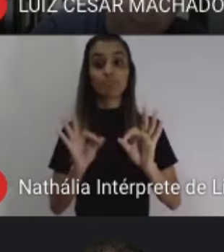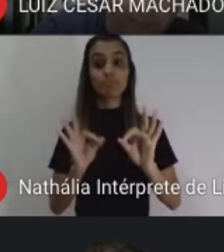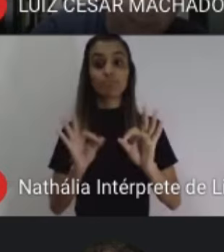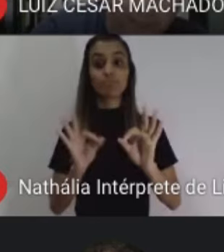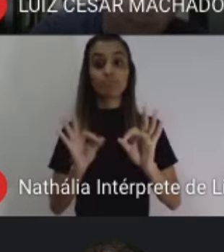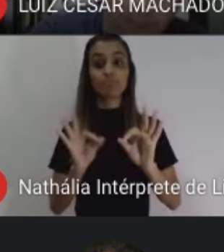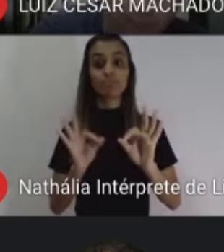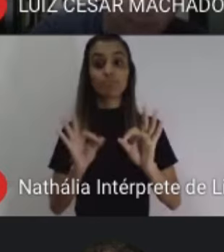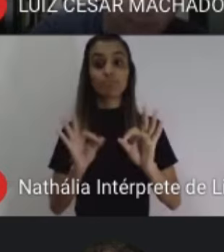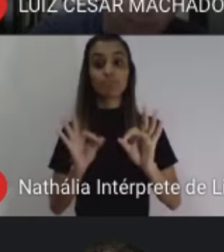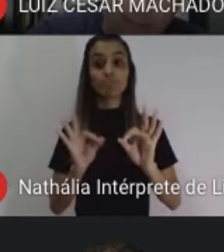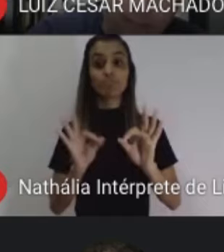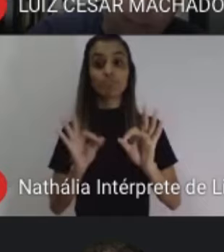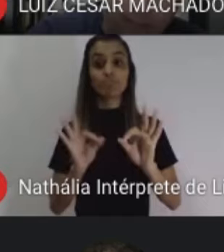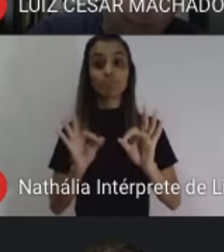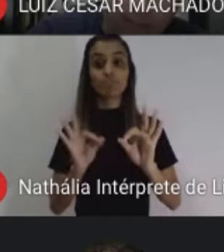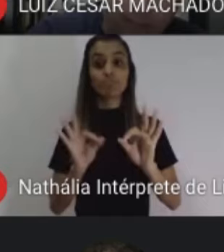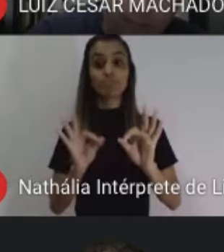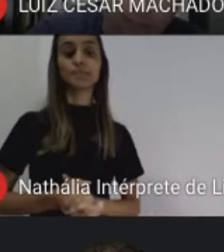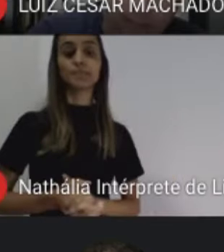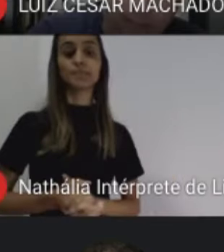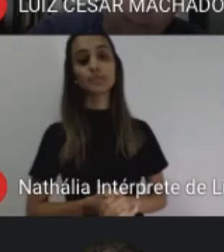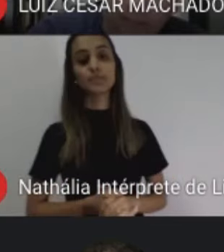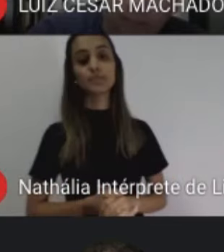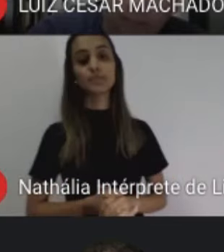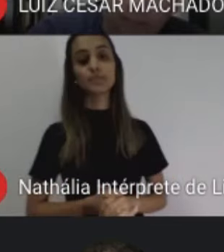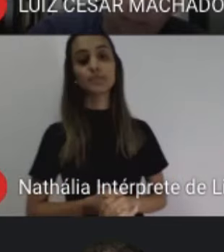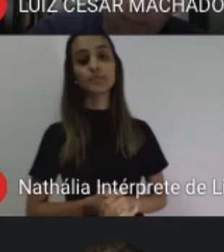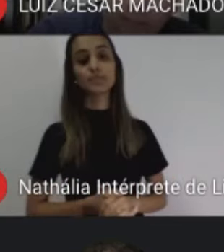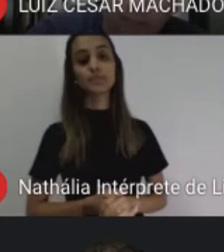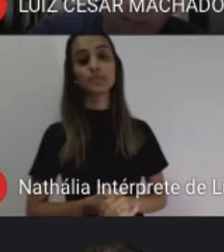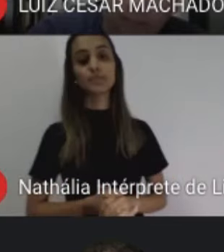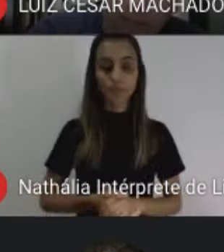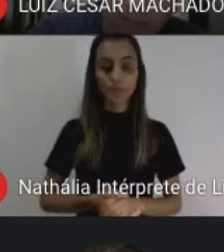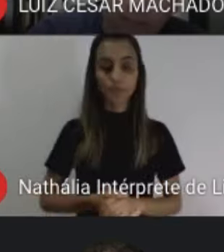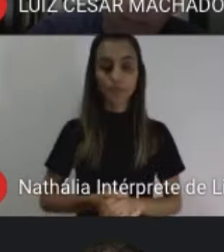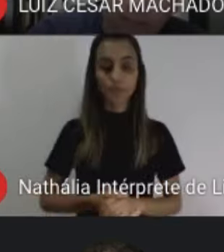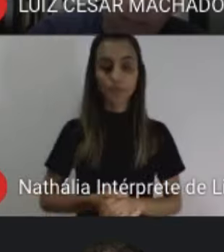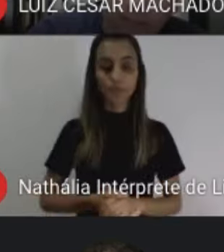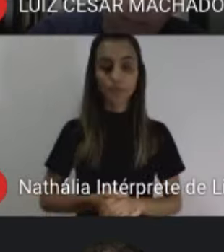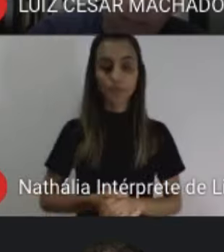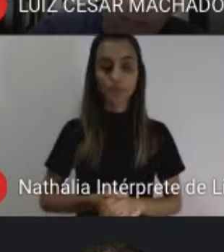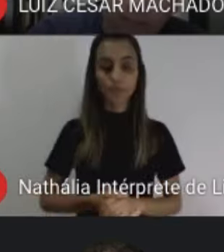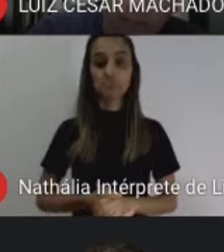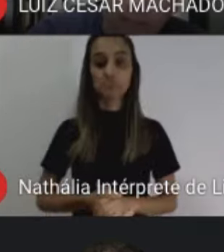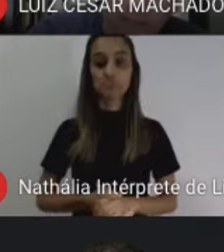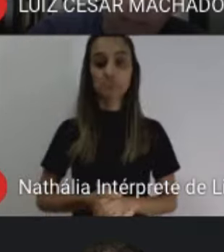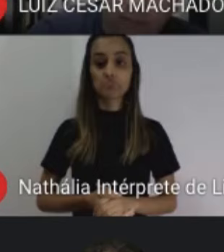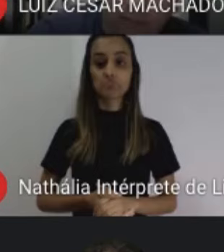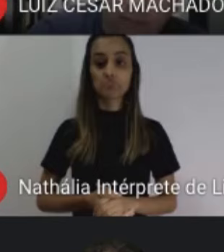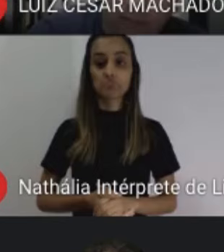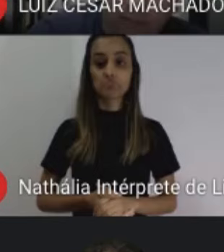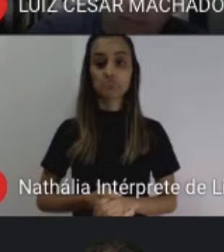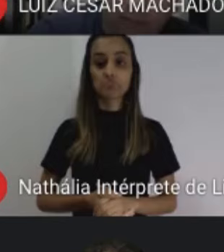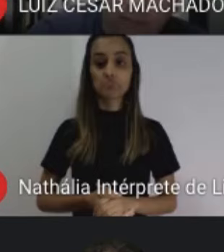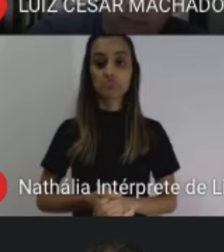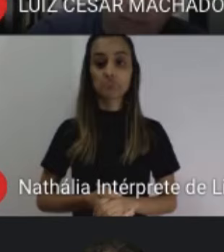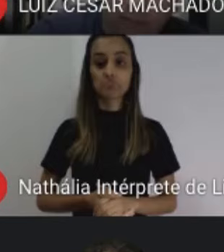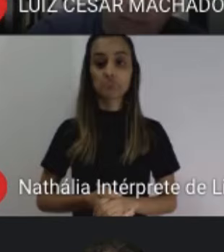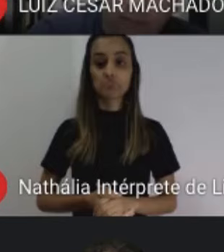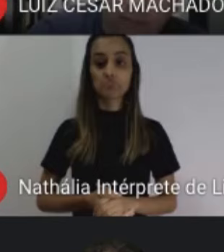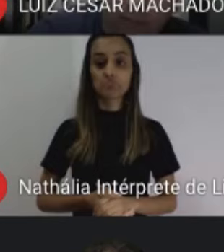mais do que um simples ato de fala, né? Então, em tese, eu acho que é possível avaliar a possibilidade de existência desses